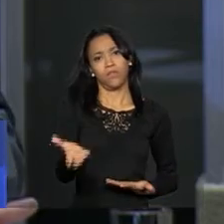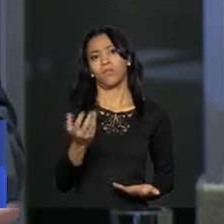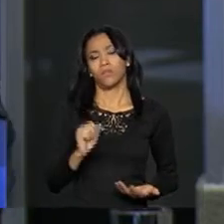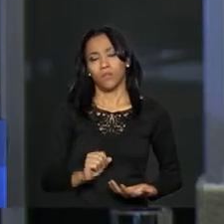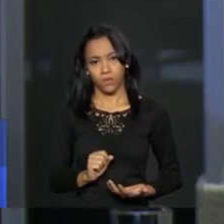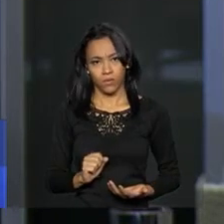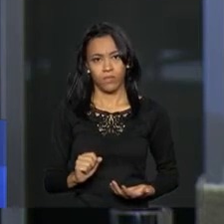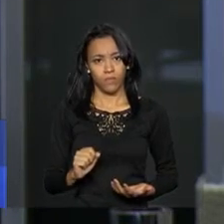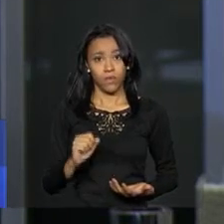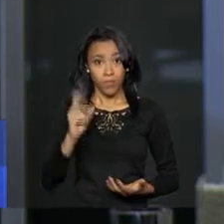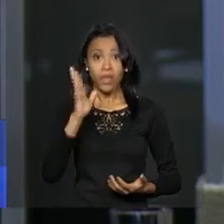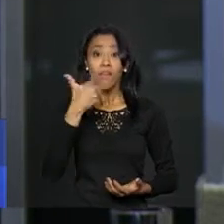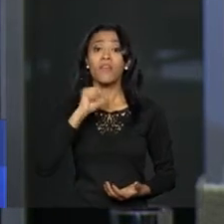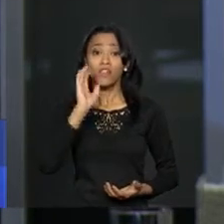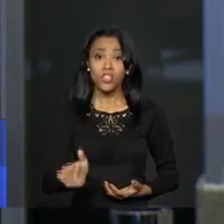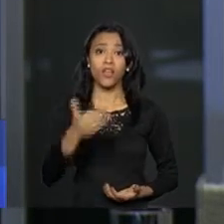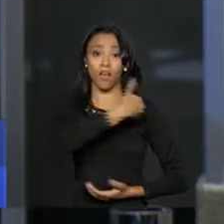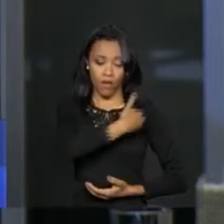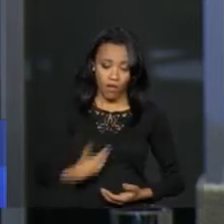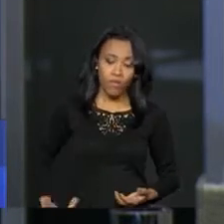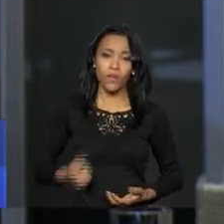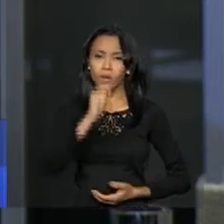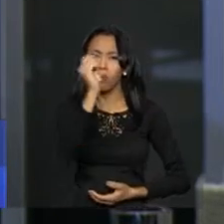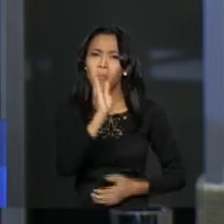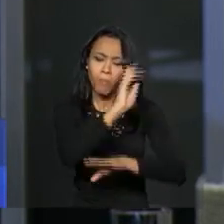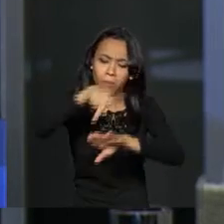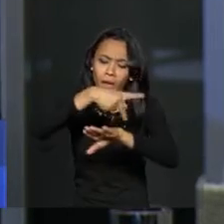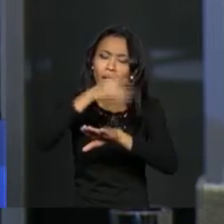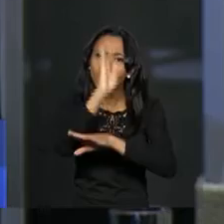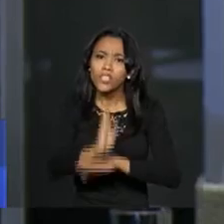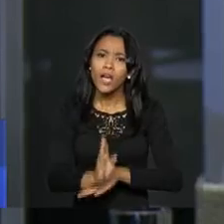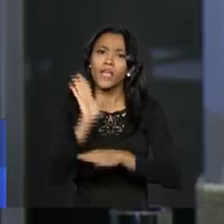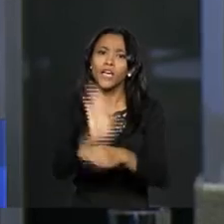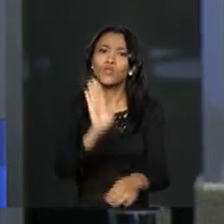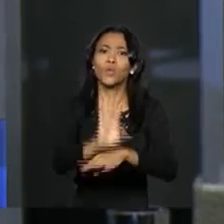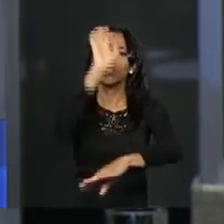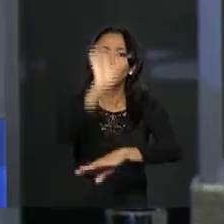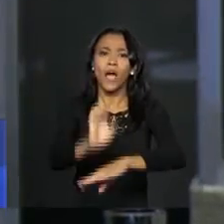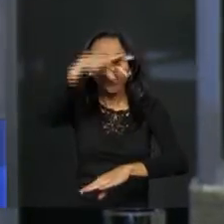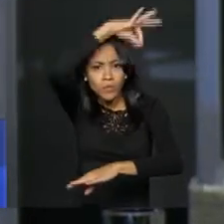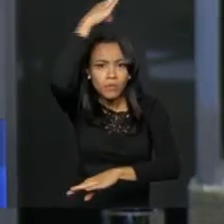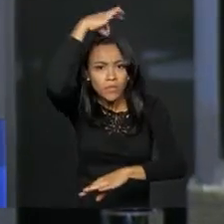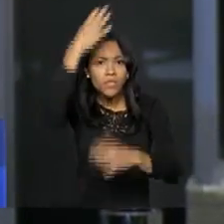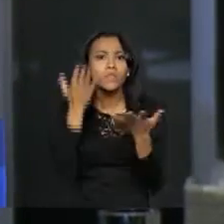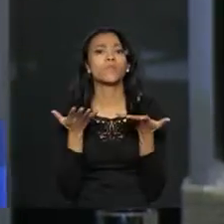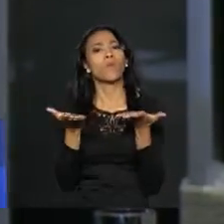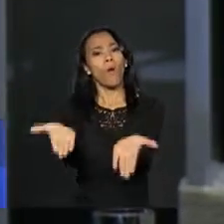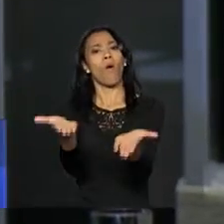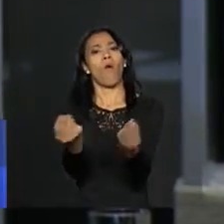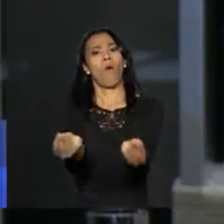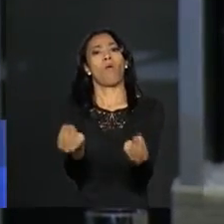injusto com quem já governou esse país e ajudou tanto o Espírito Santo. Vocês não seriam nada do Espírito Santo,